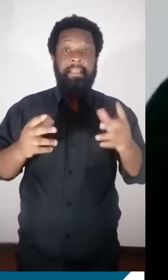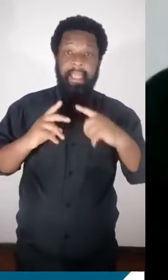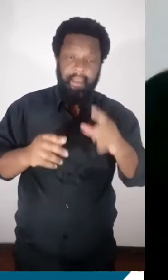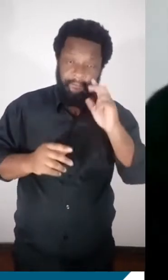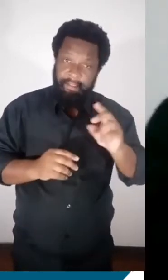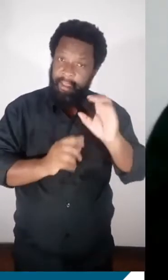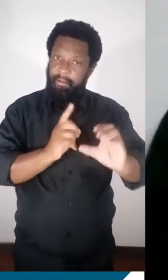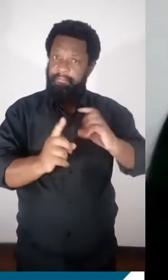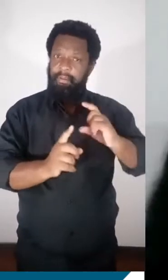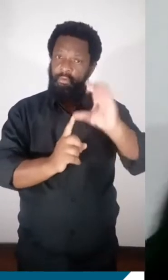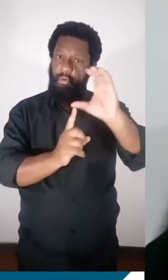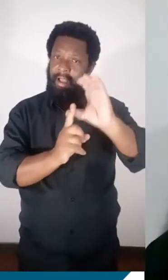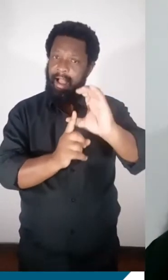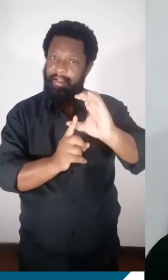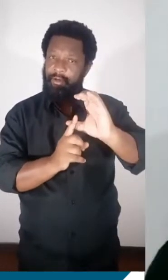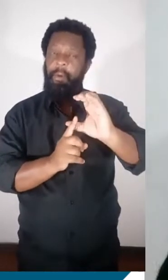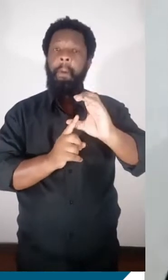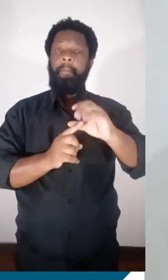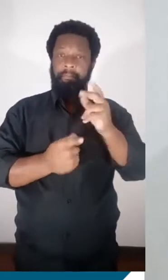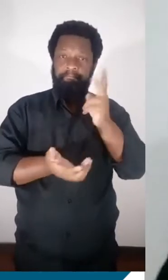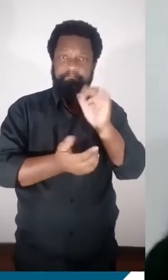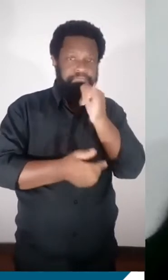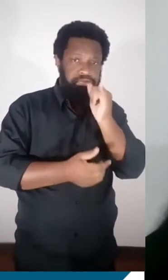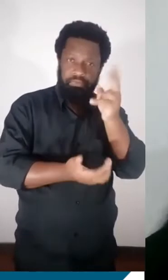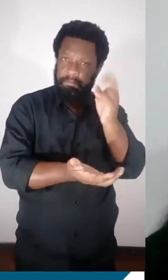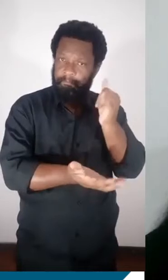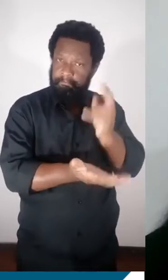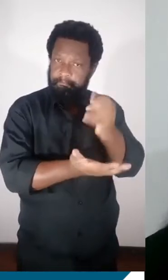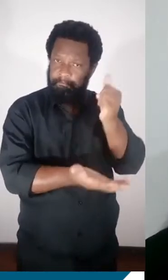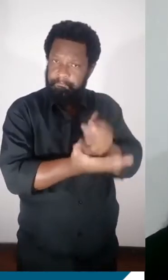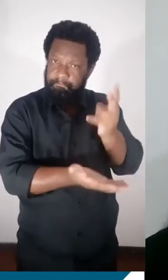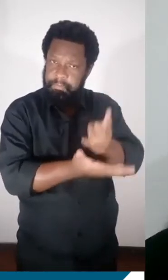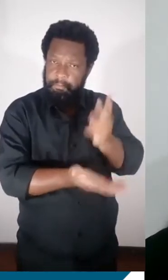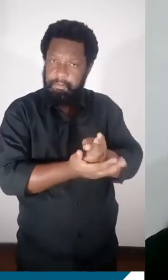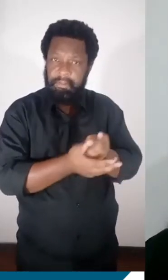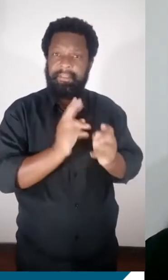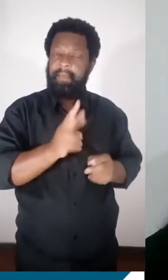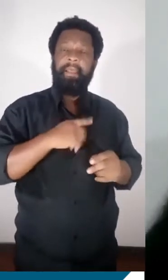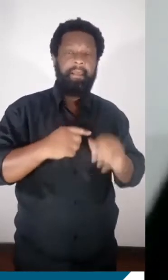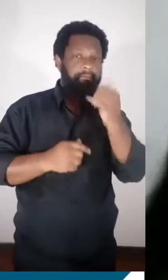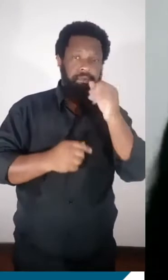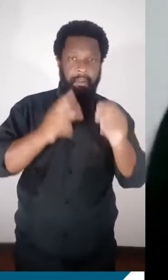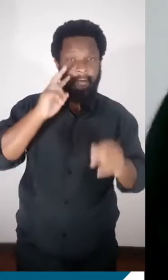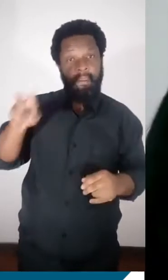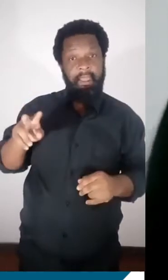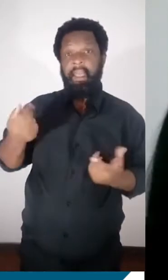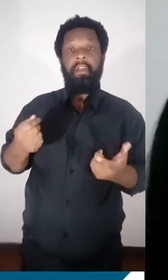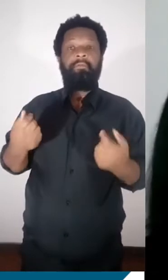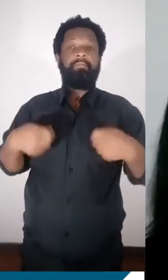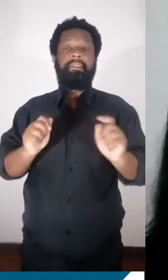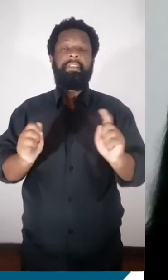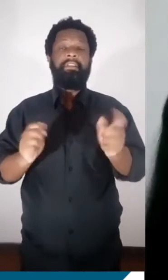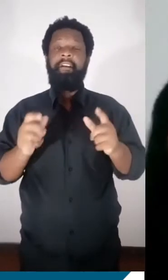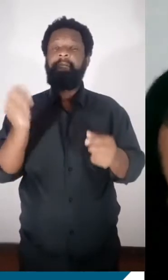pessoal, eu tenho um cátion do metal que tem carga fixa, que sempre irá aparecer com essas cargas aqui, eu não